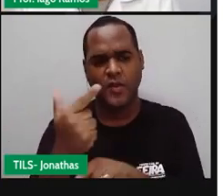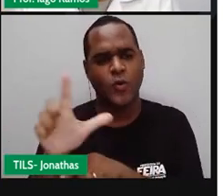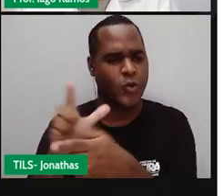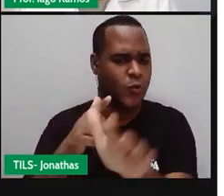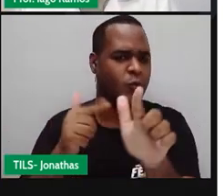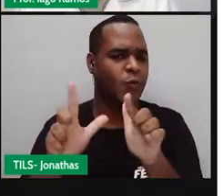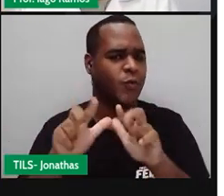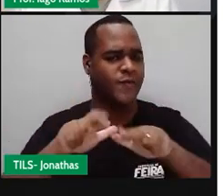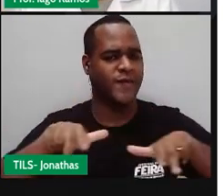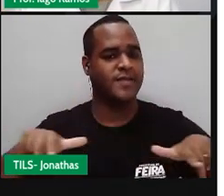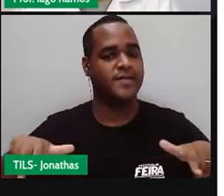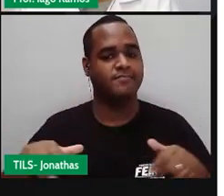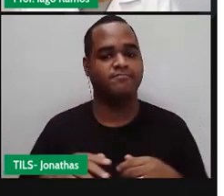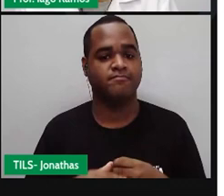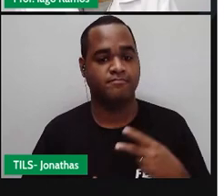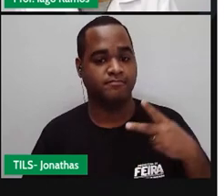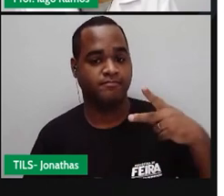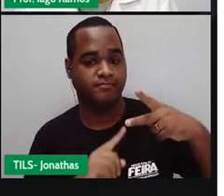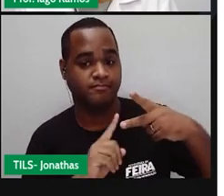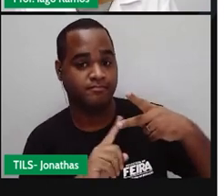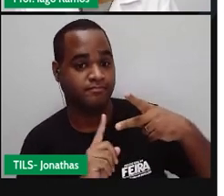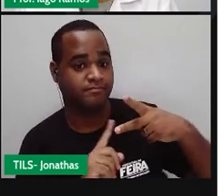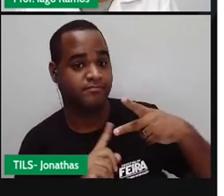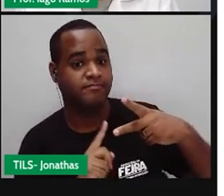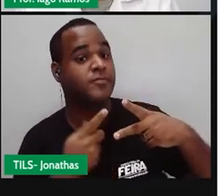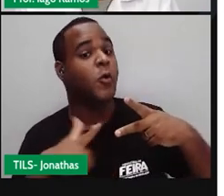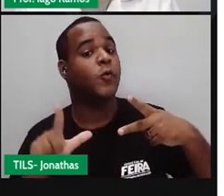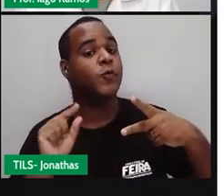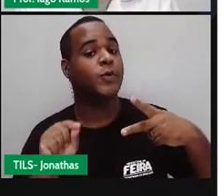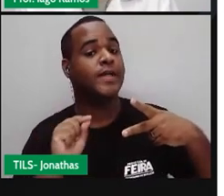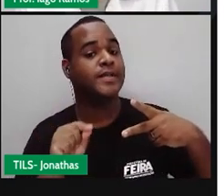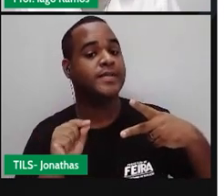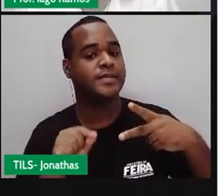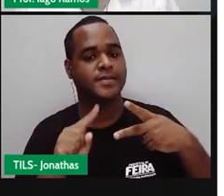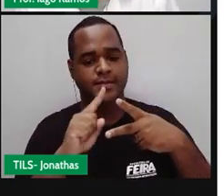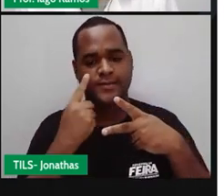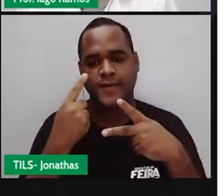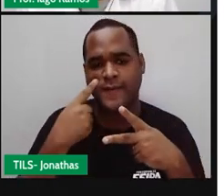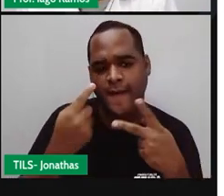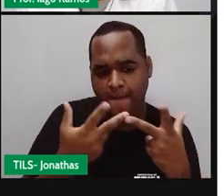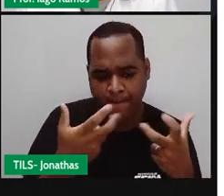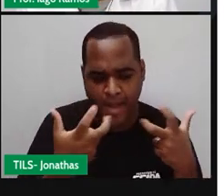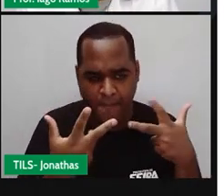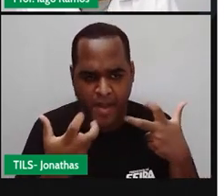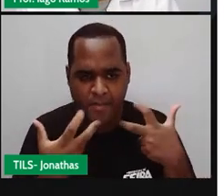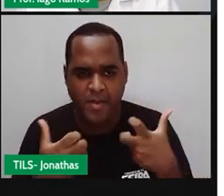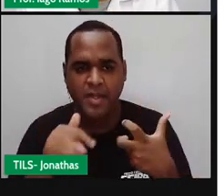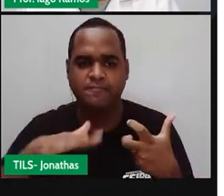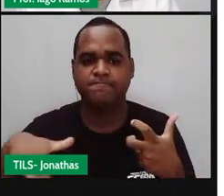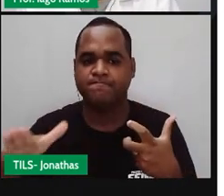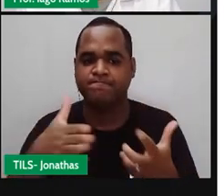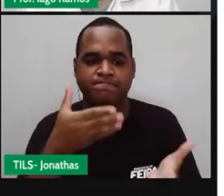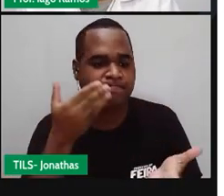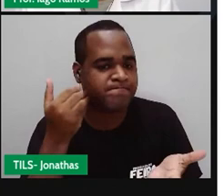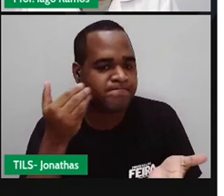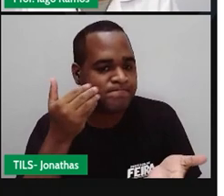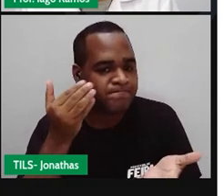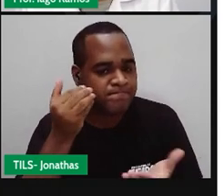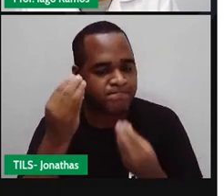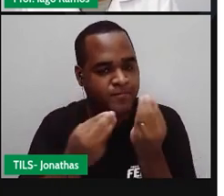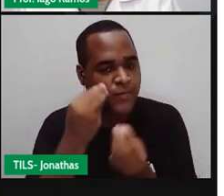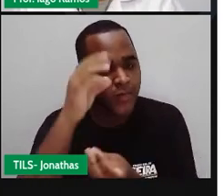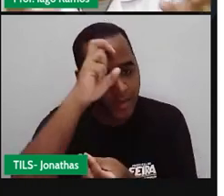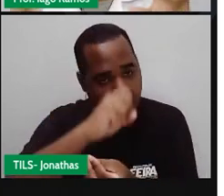certa E além disso que foi importante também foi a gente explorar esse uso de frações em